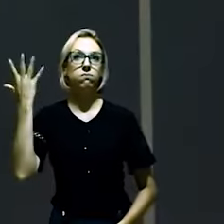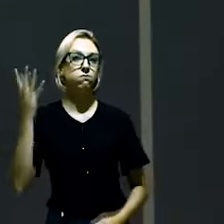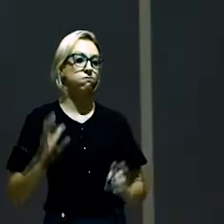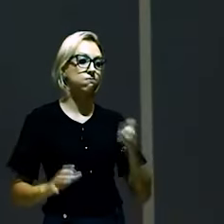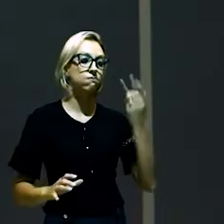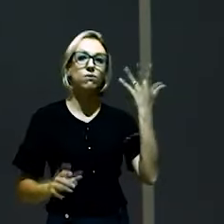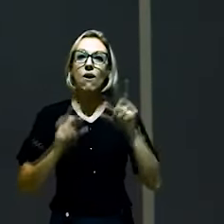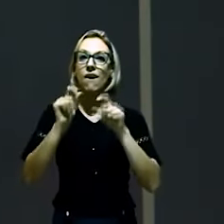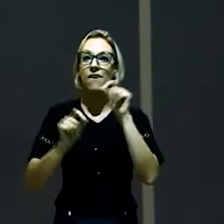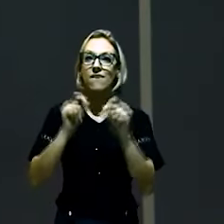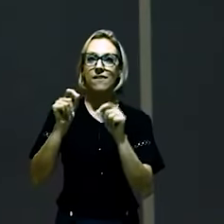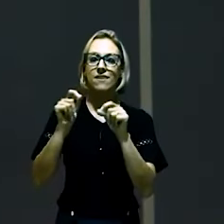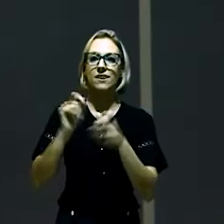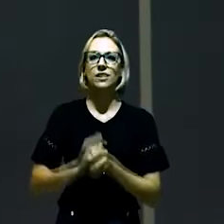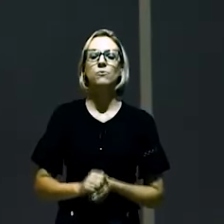sem limites,